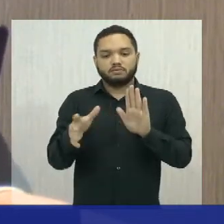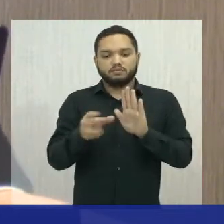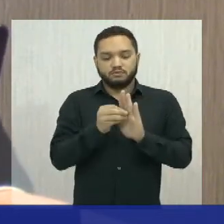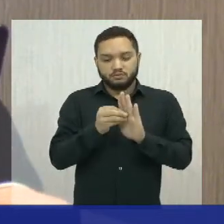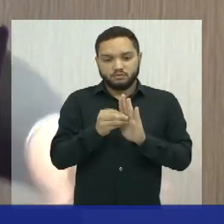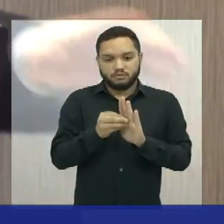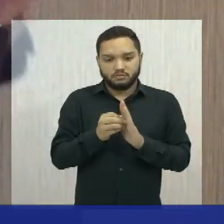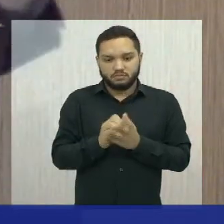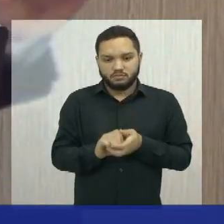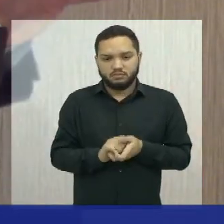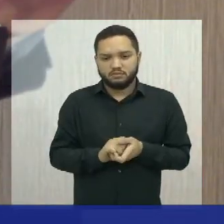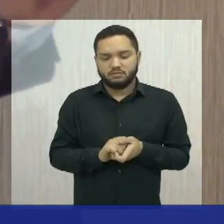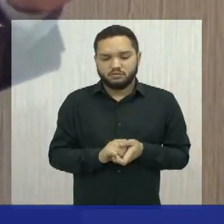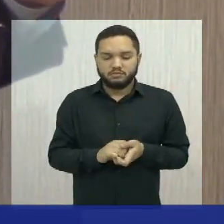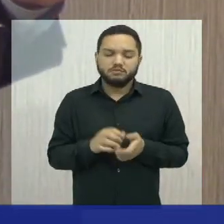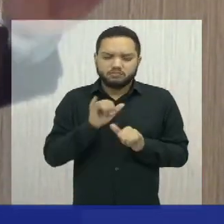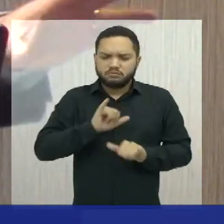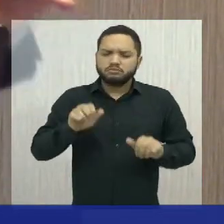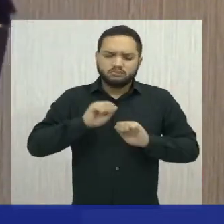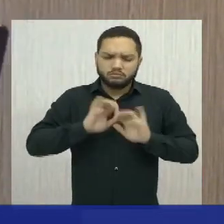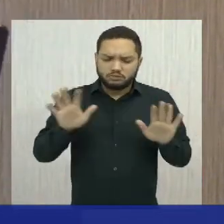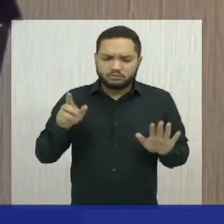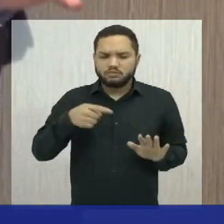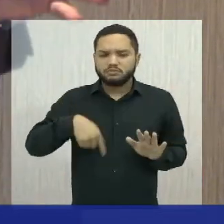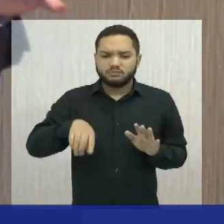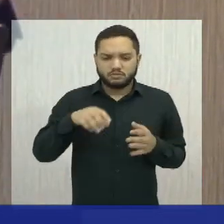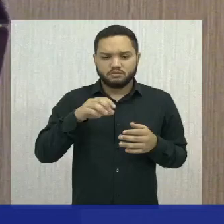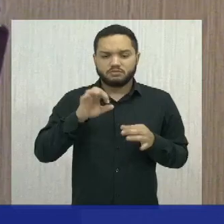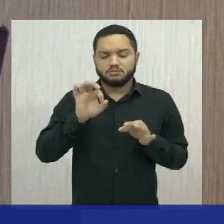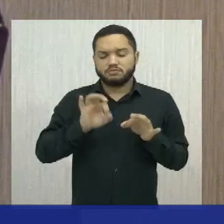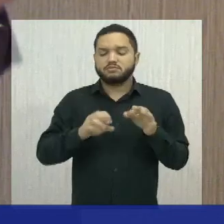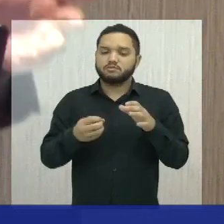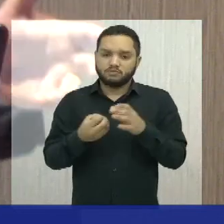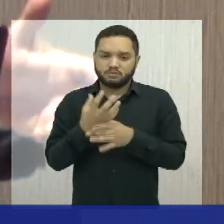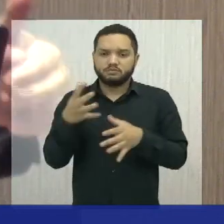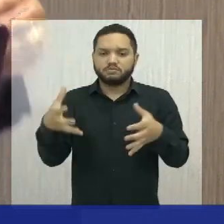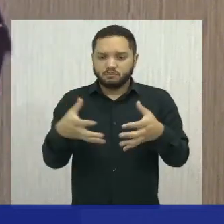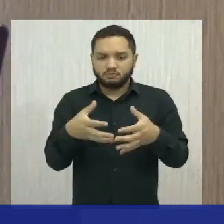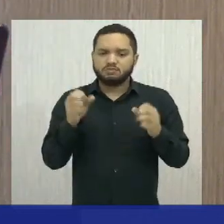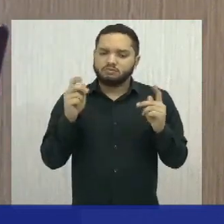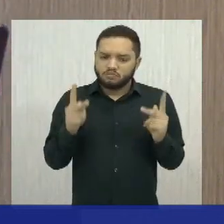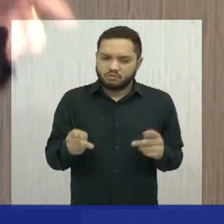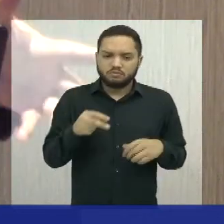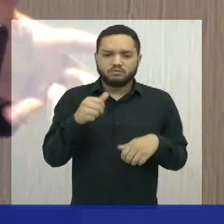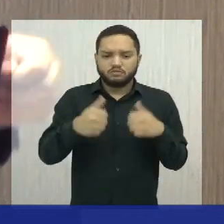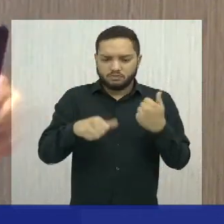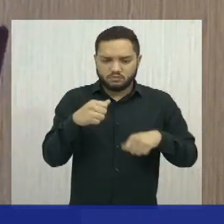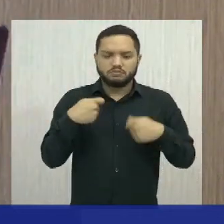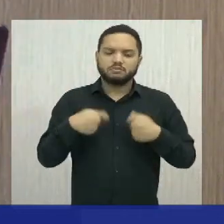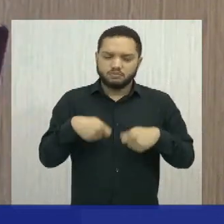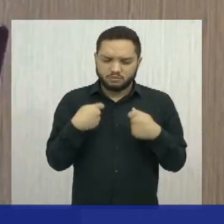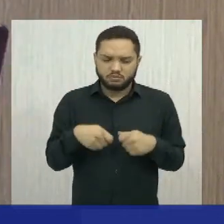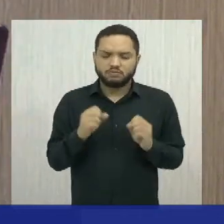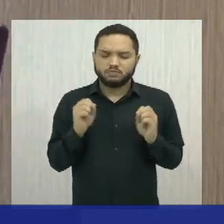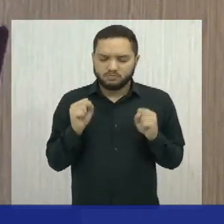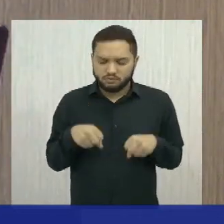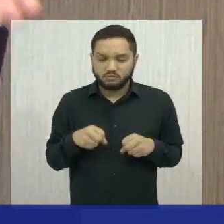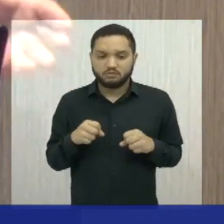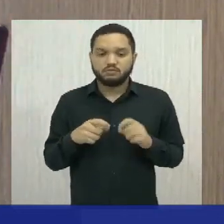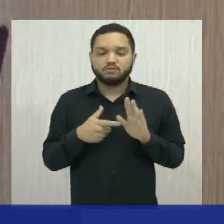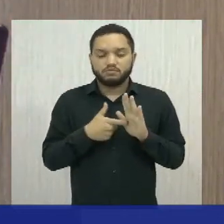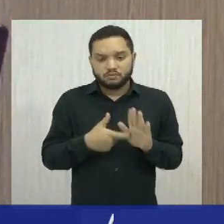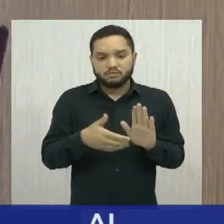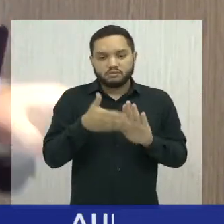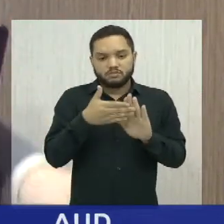para que fique muito claro, né, que seja formada a comissão e tal, e deve ser formada, para que apresente